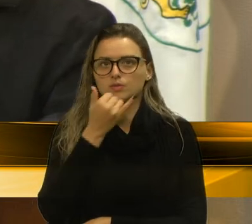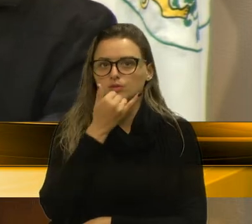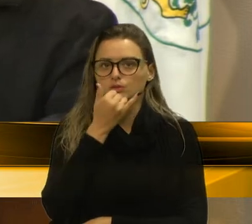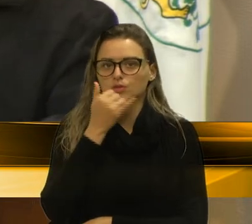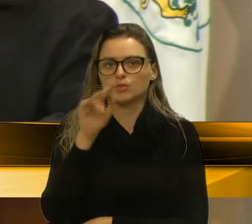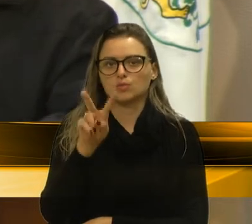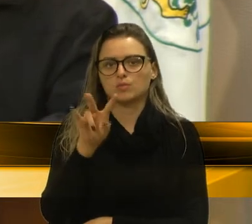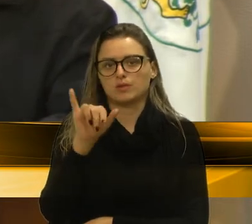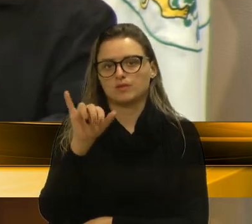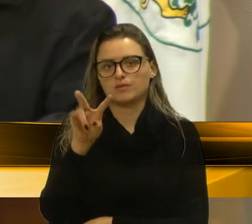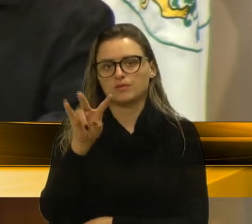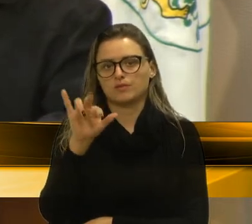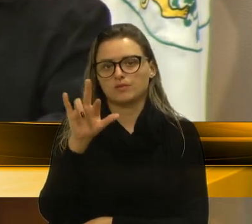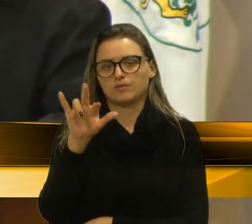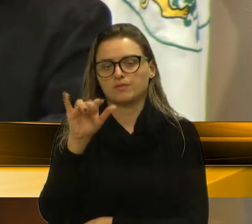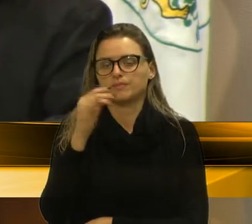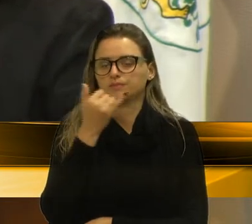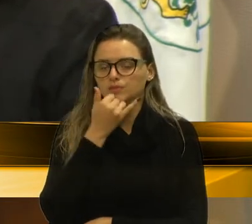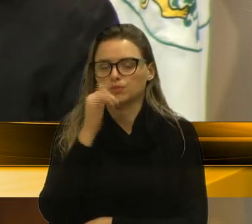Vivian, perdão, João, obrigado,